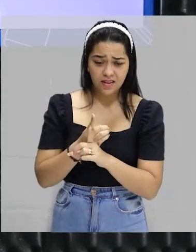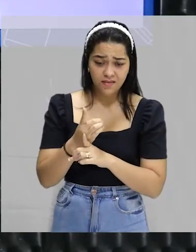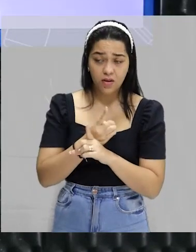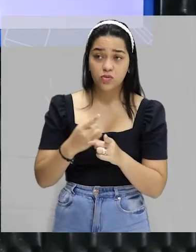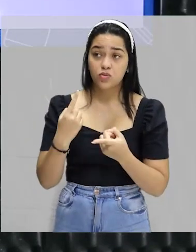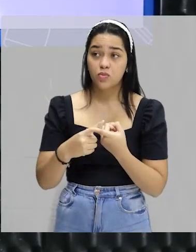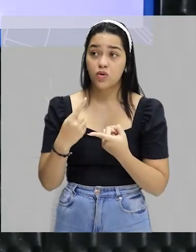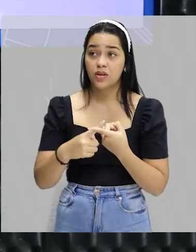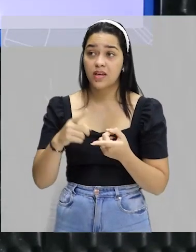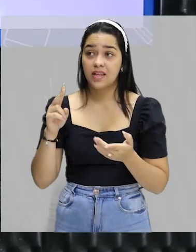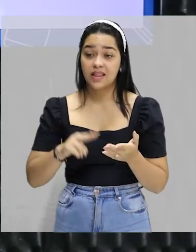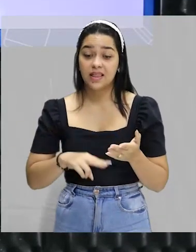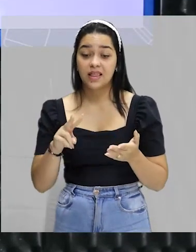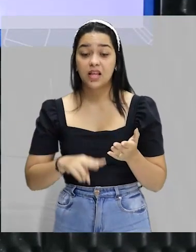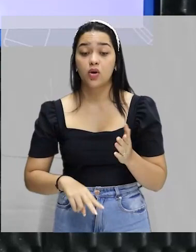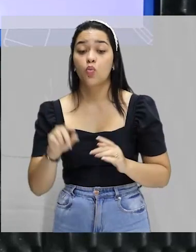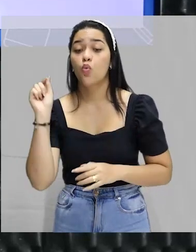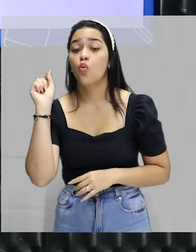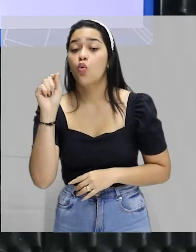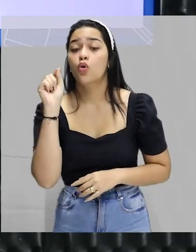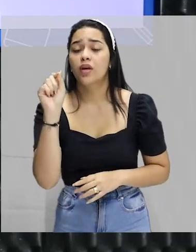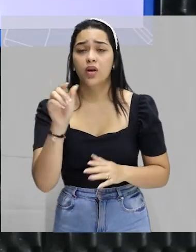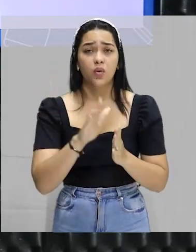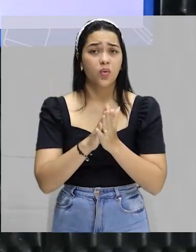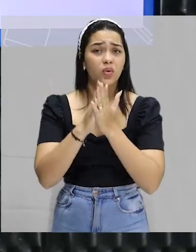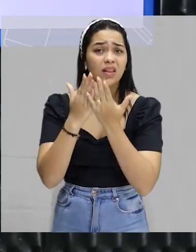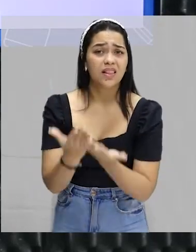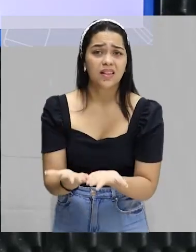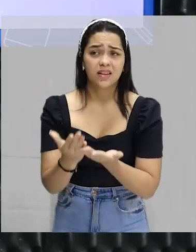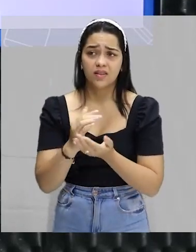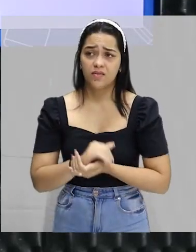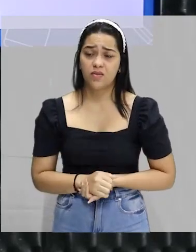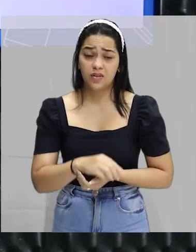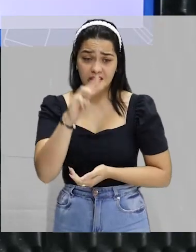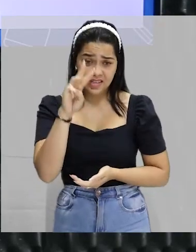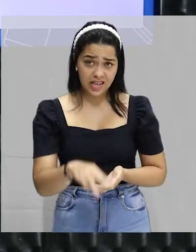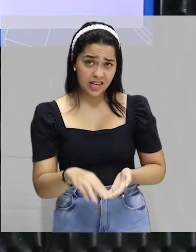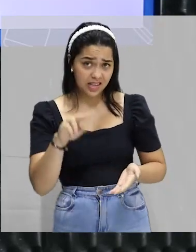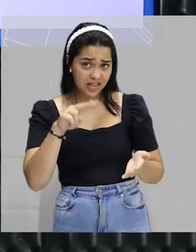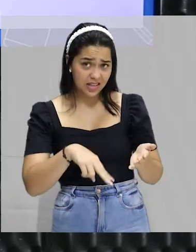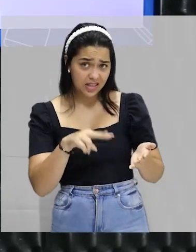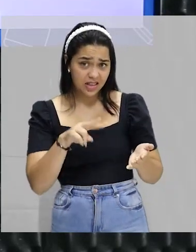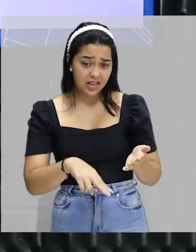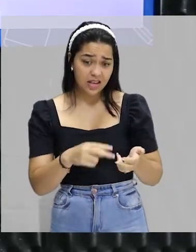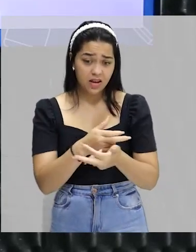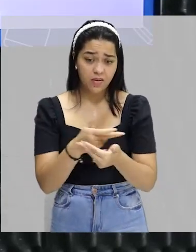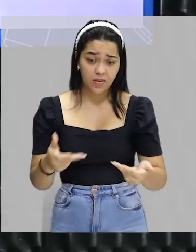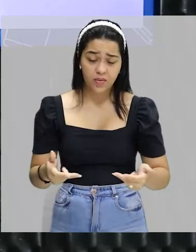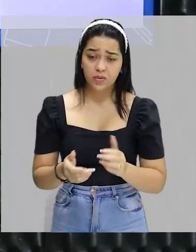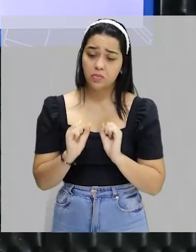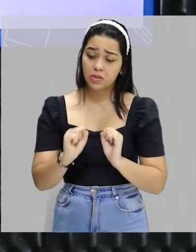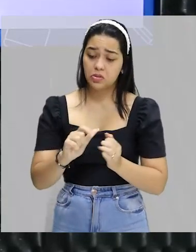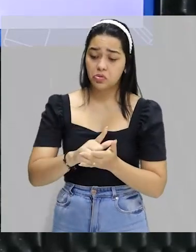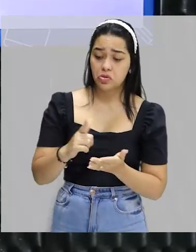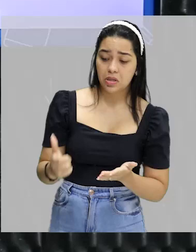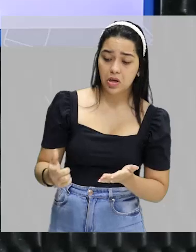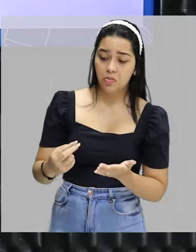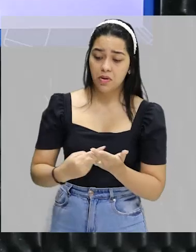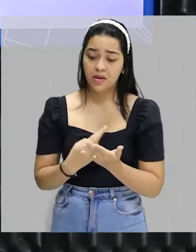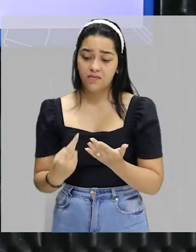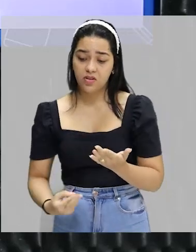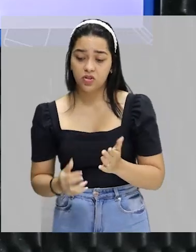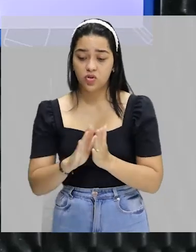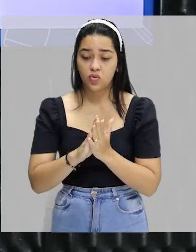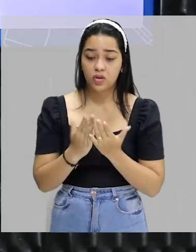quê? Leu o quê? O livro. Quem lê algo. Pode ser um jornal, uma revista, um